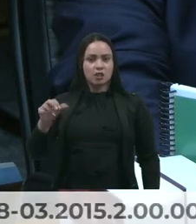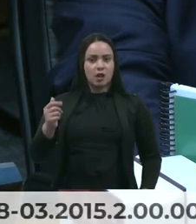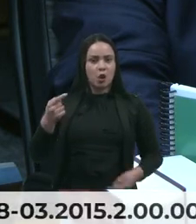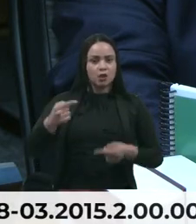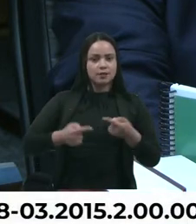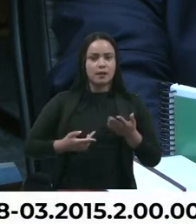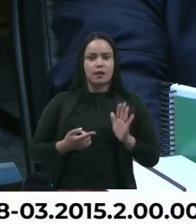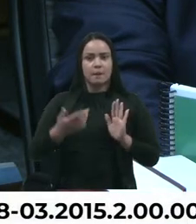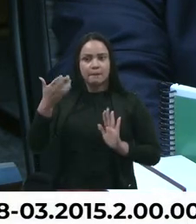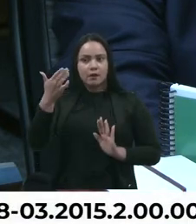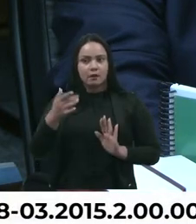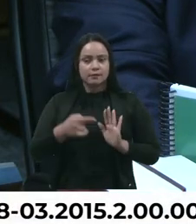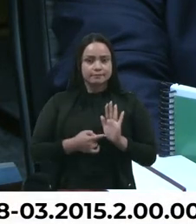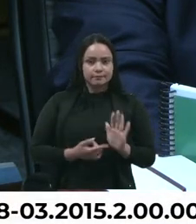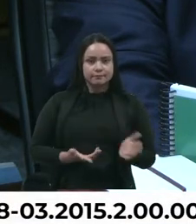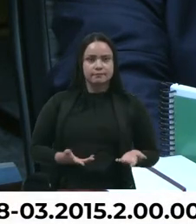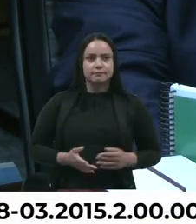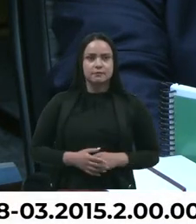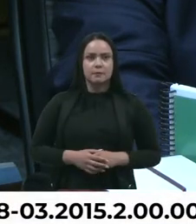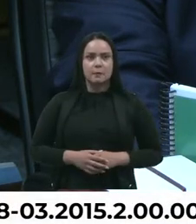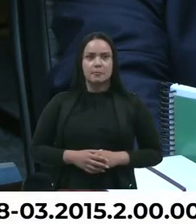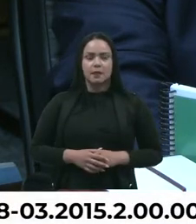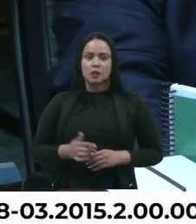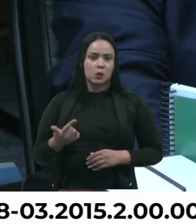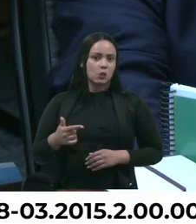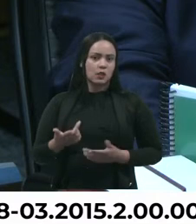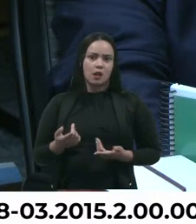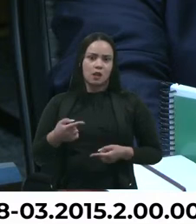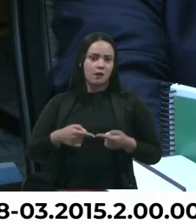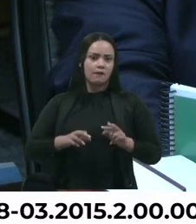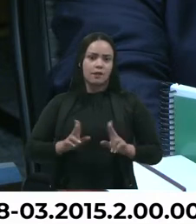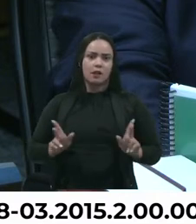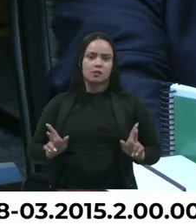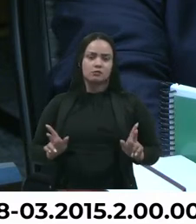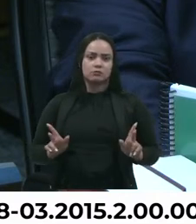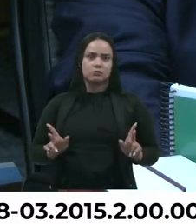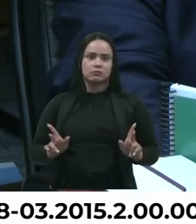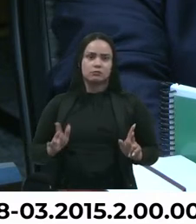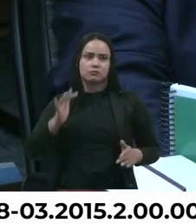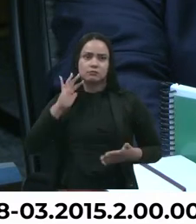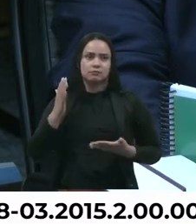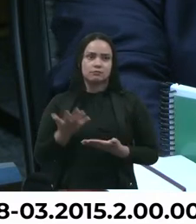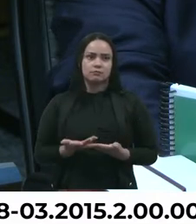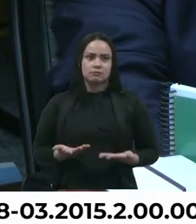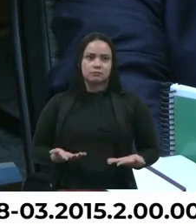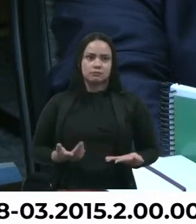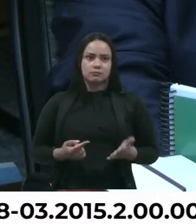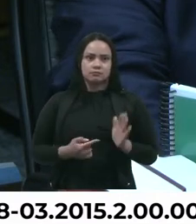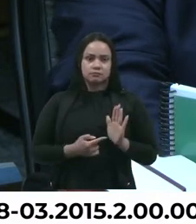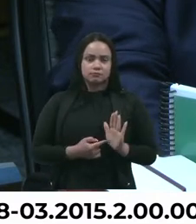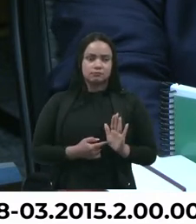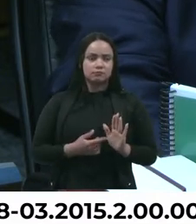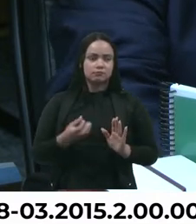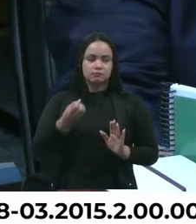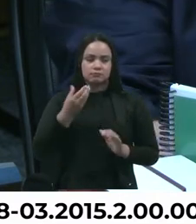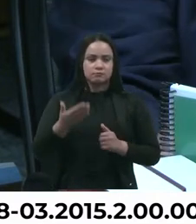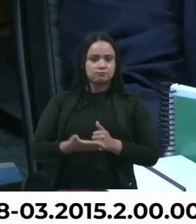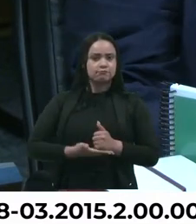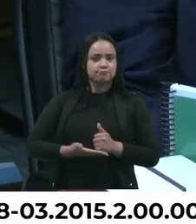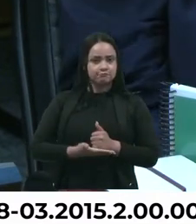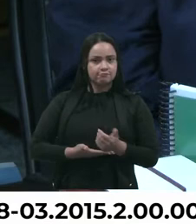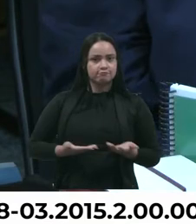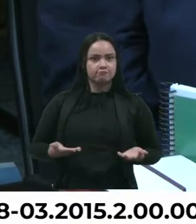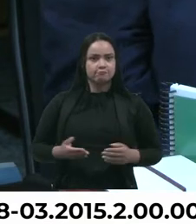à evidência dos autos. E aqui não é o que se tem, ao contrário. A decisão se mostrou bem fundamentada.